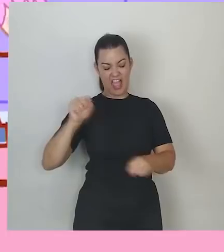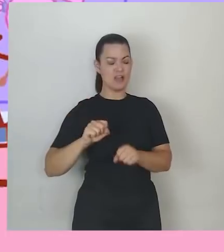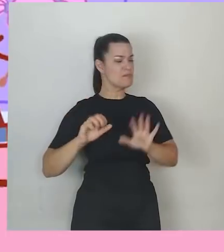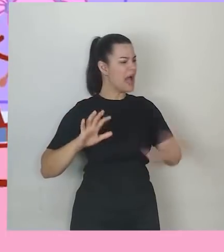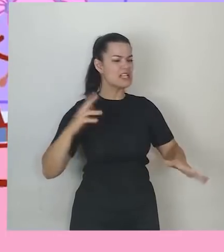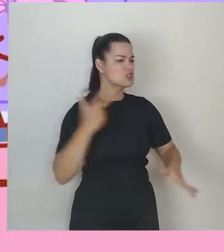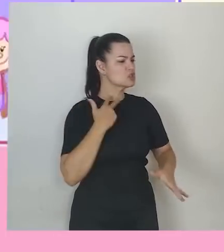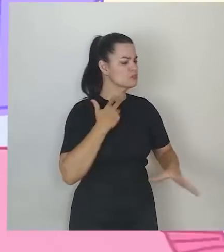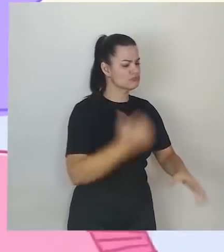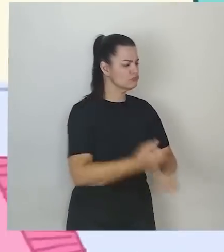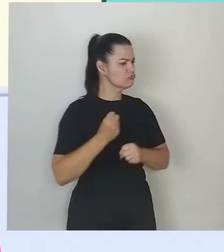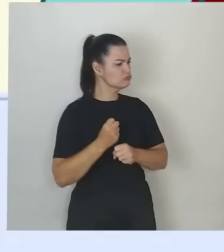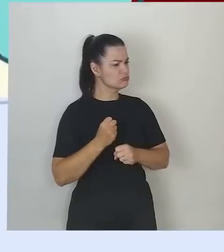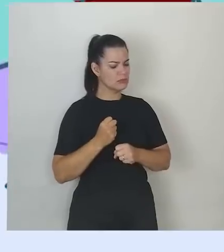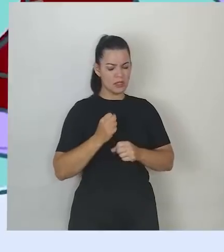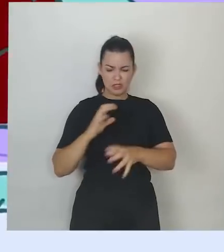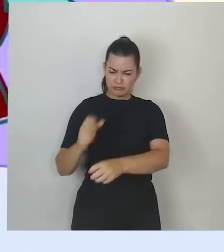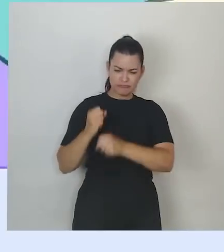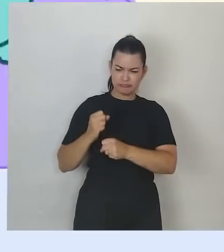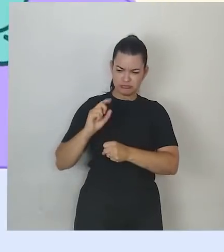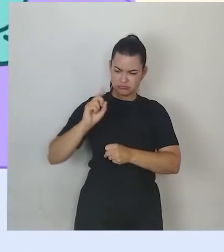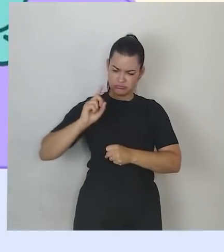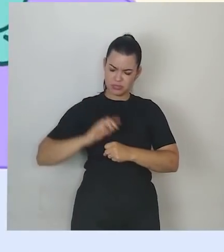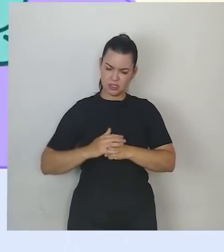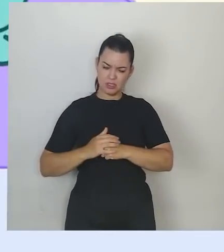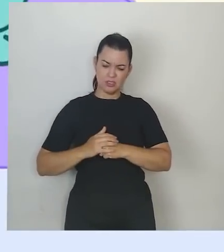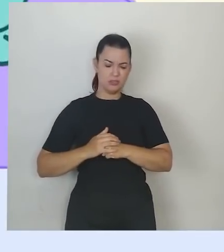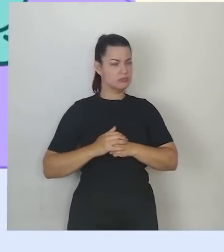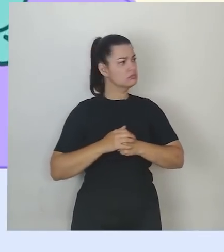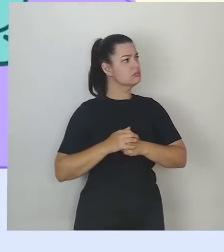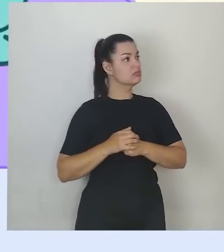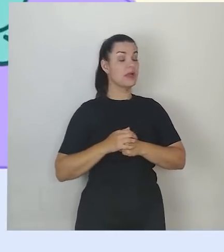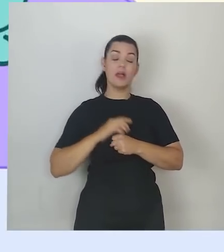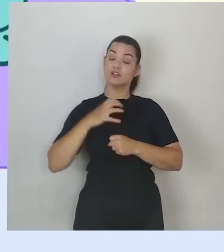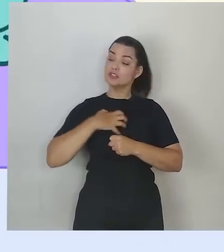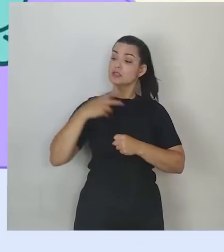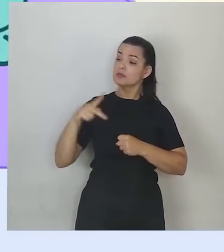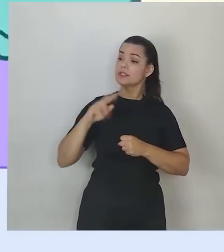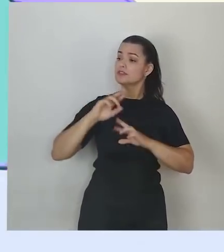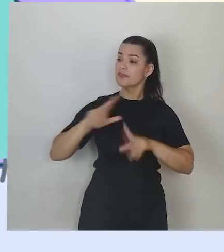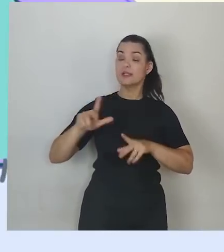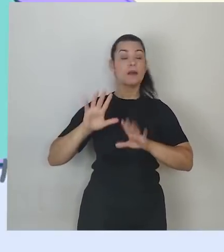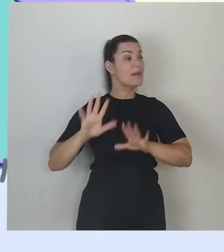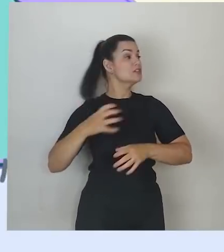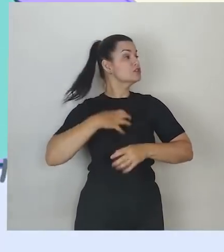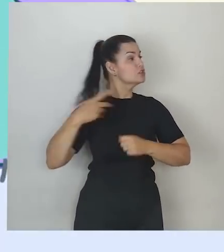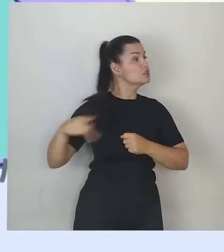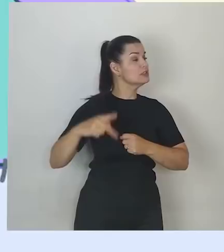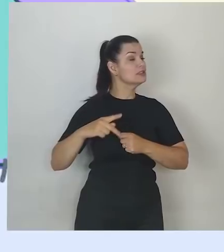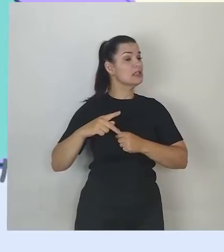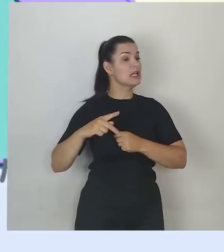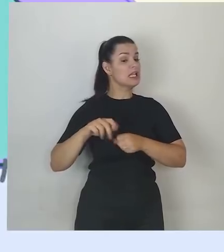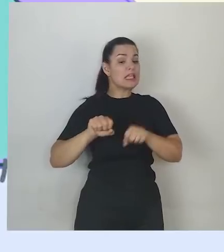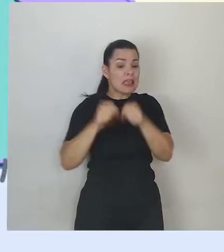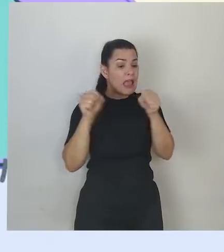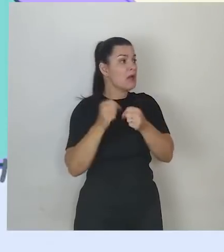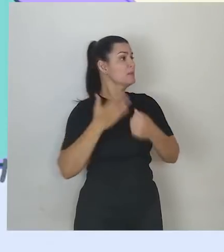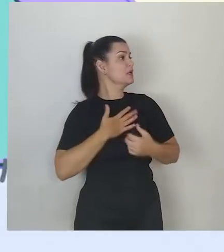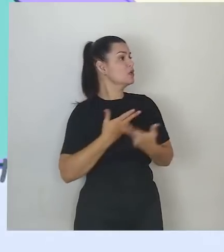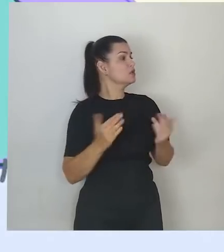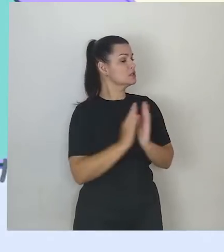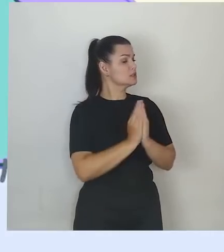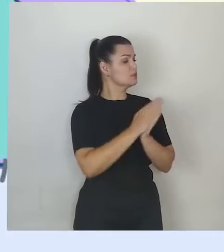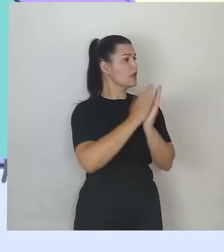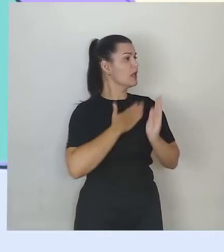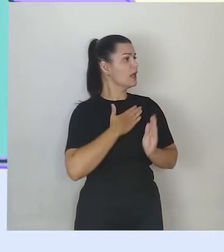Mas não é desse jeito que se brinca. Ah, ele brinca de um jeito diferente. Mas esse jeito dele vai estragar as